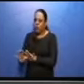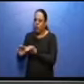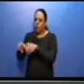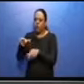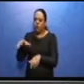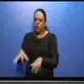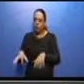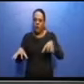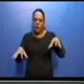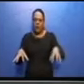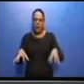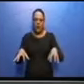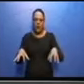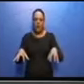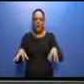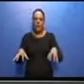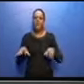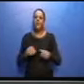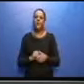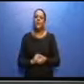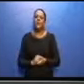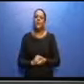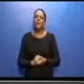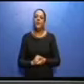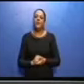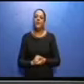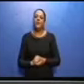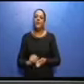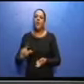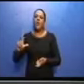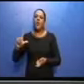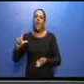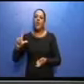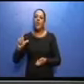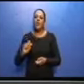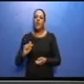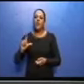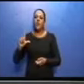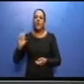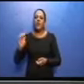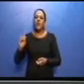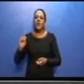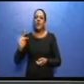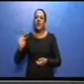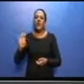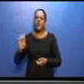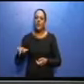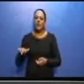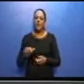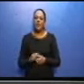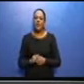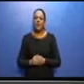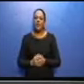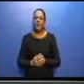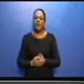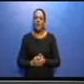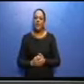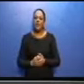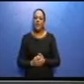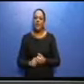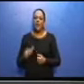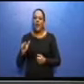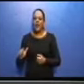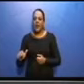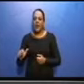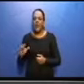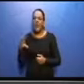aqui, né, na região leste do continente, essas duas correntes aqui. Tá? Temos aqui uma corrente quente e uma corrente